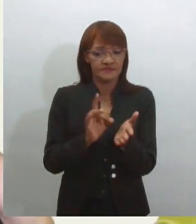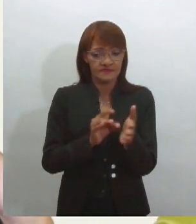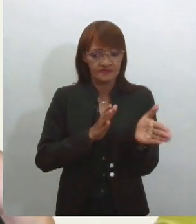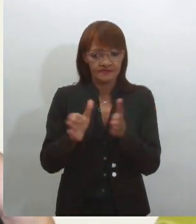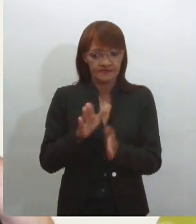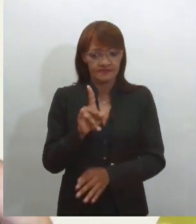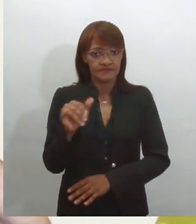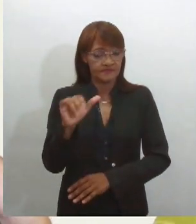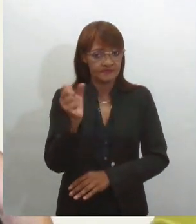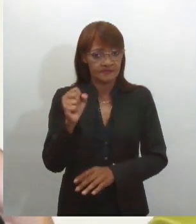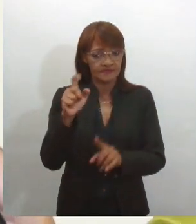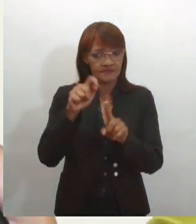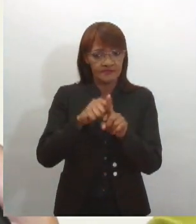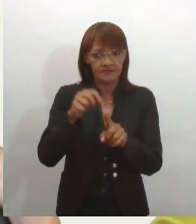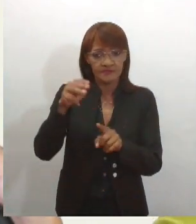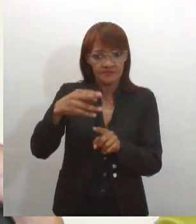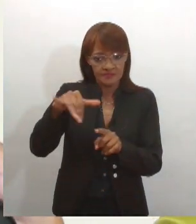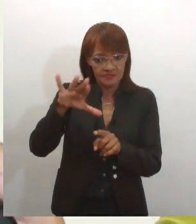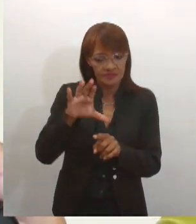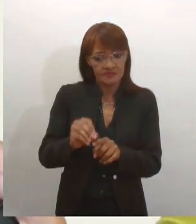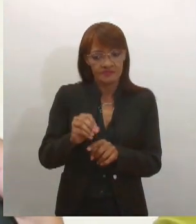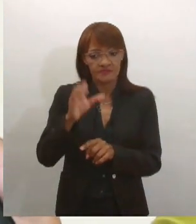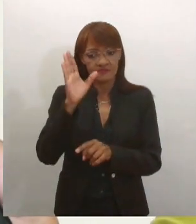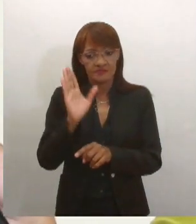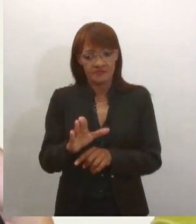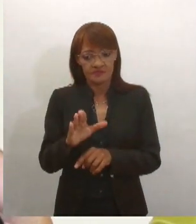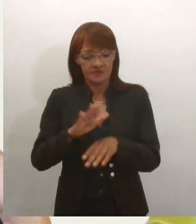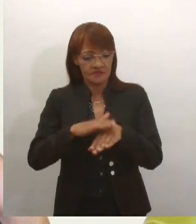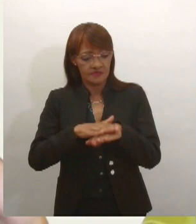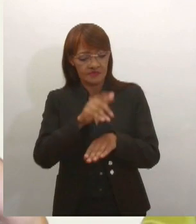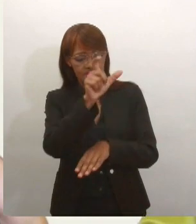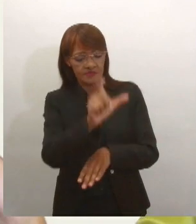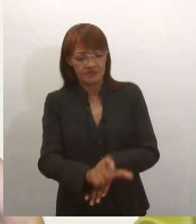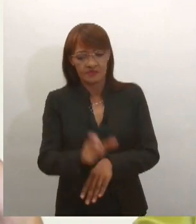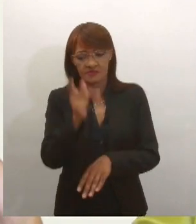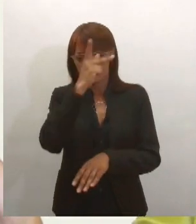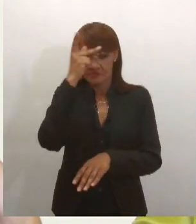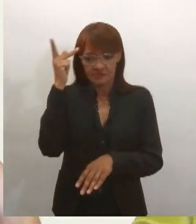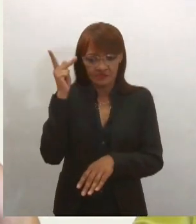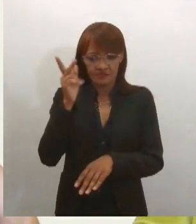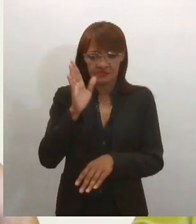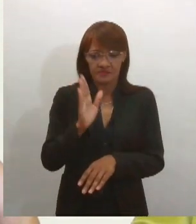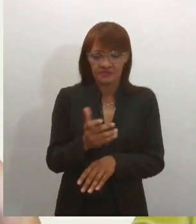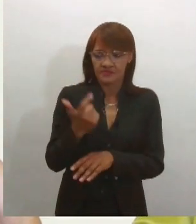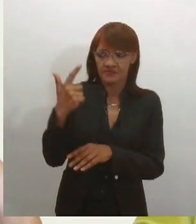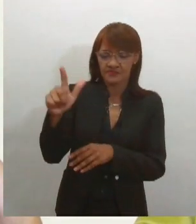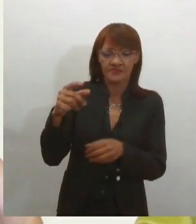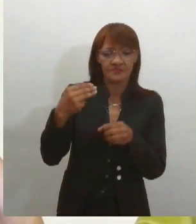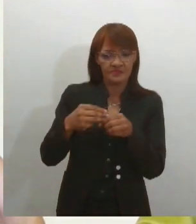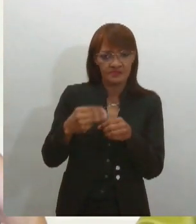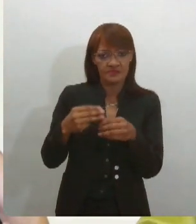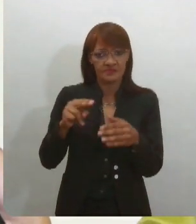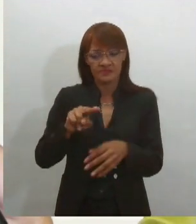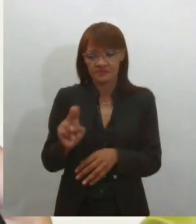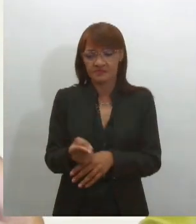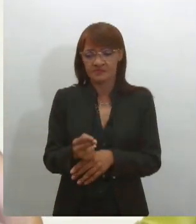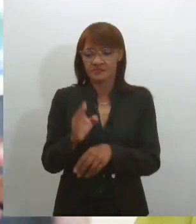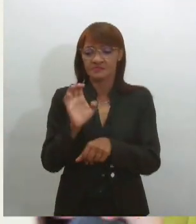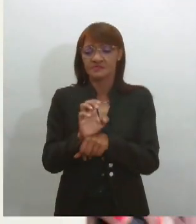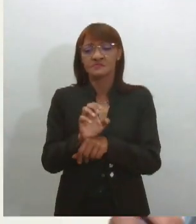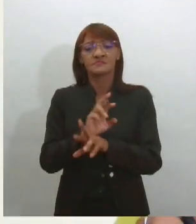fechamento do cadastro então aquele eleitor que estiver morando em outro município em outro estado deve fazer a sua